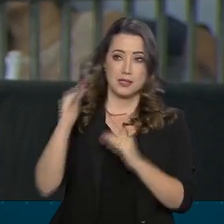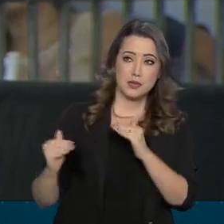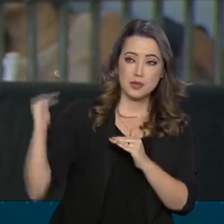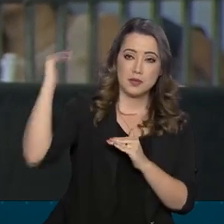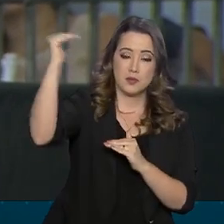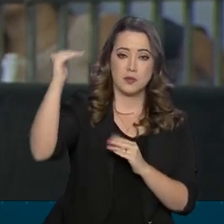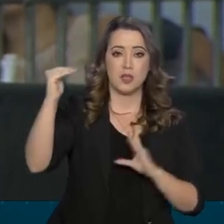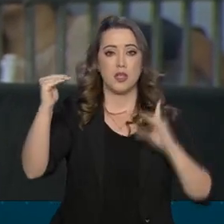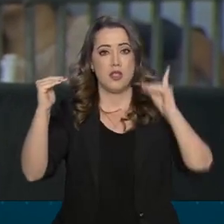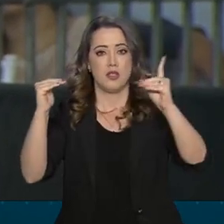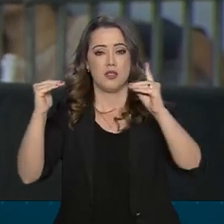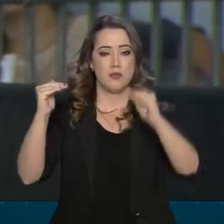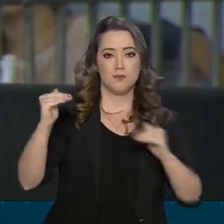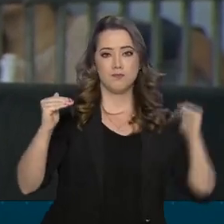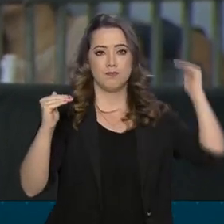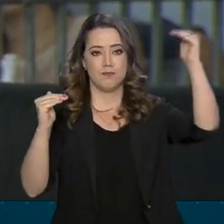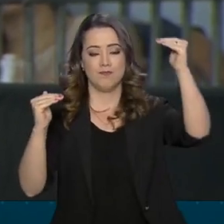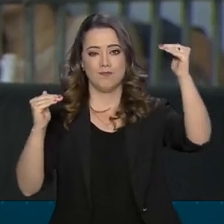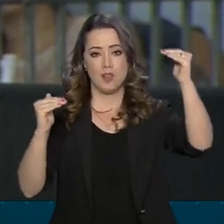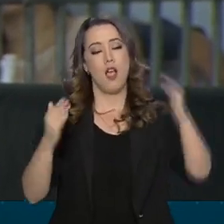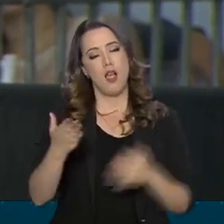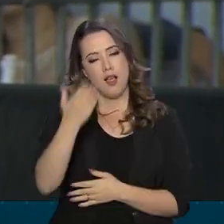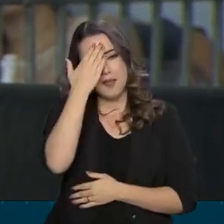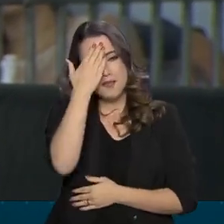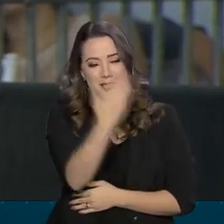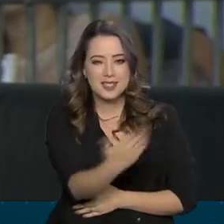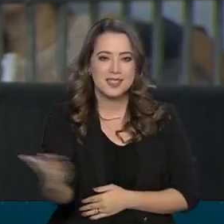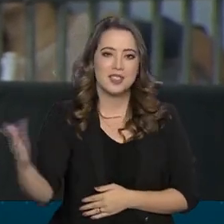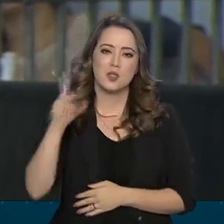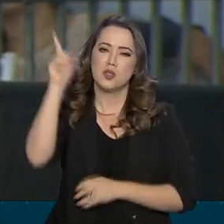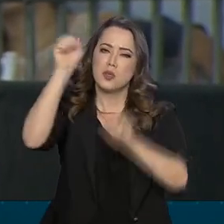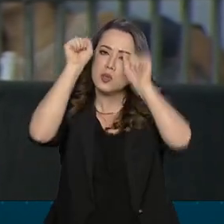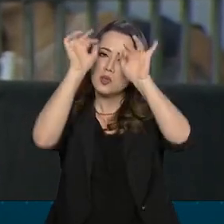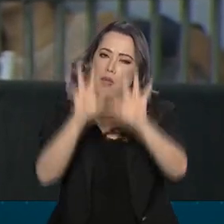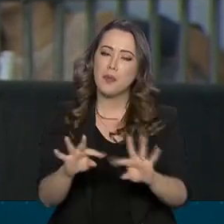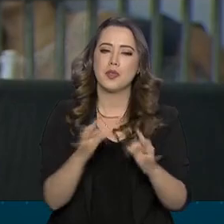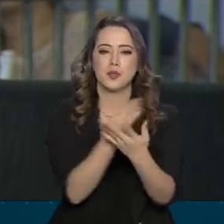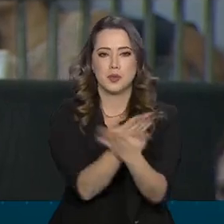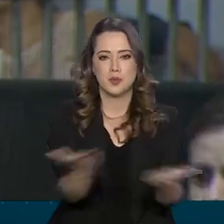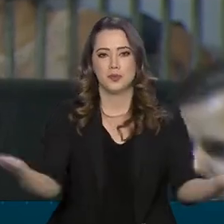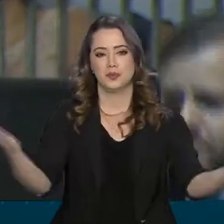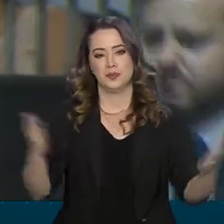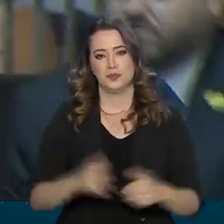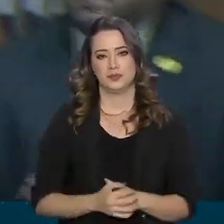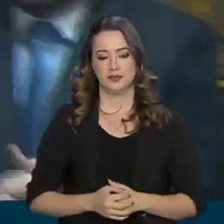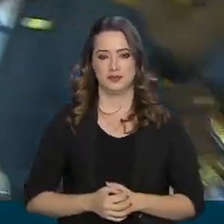e Deus acima de todos. Meu muito obrigado e Deus abençoe a todos vocês.